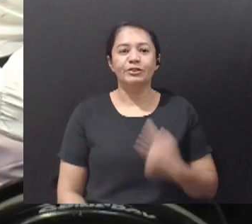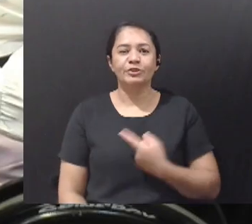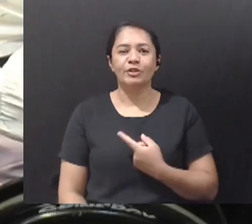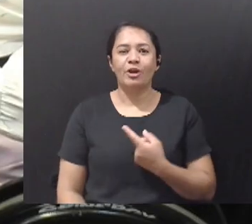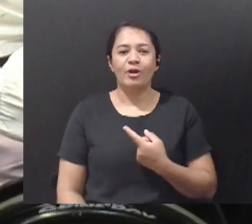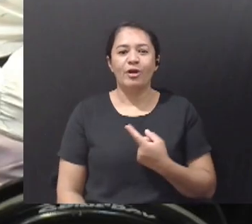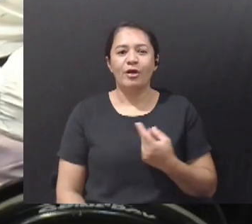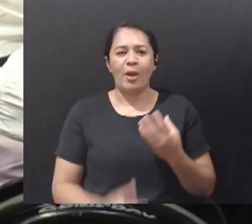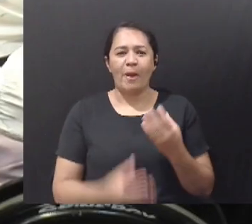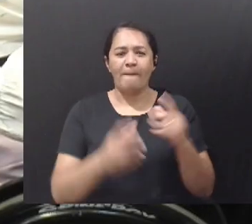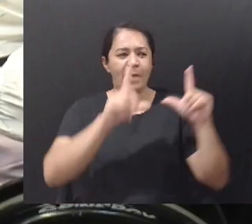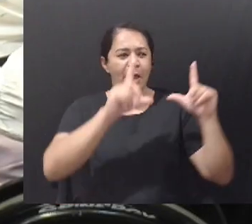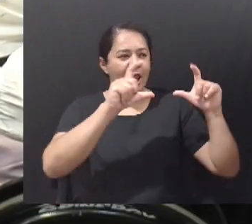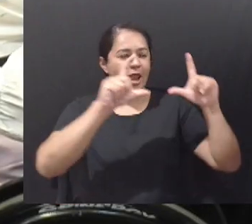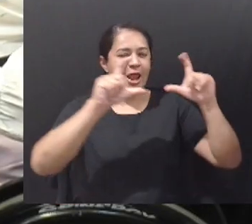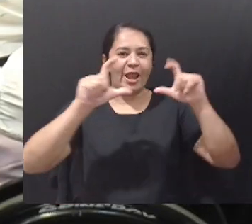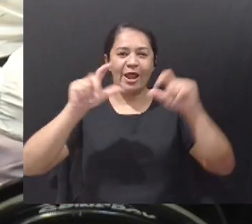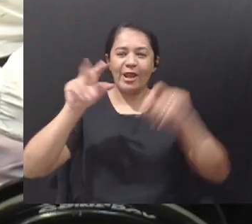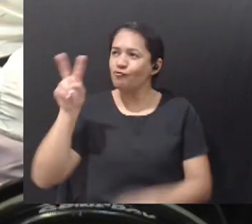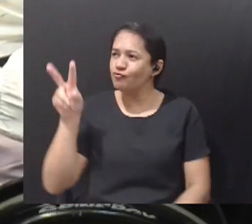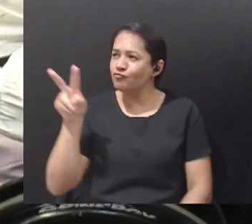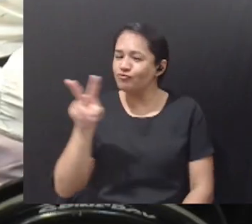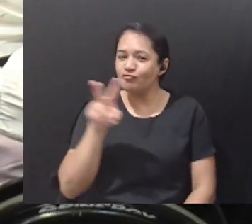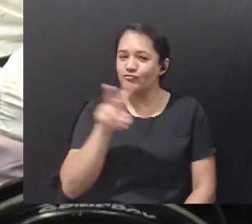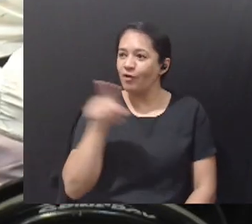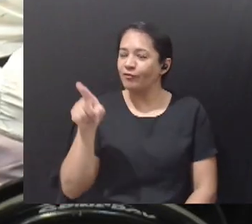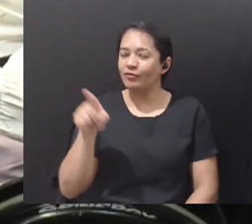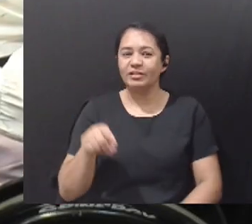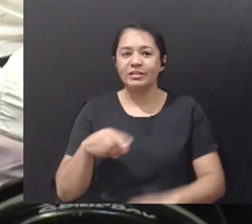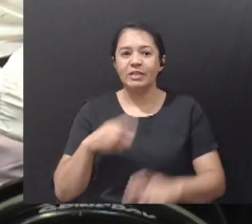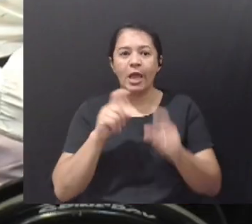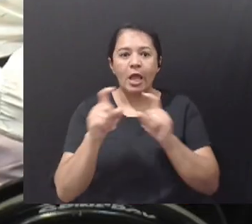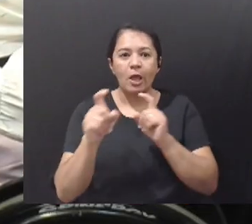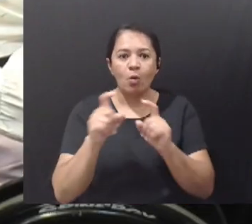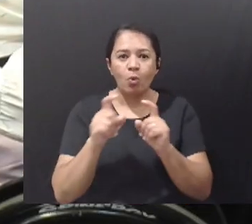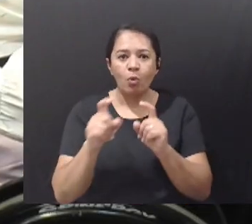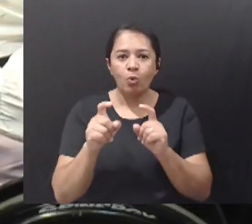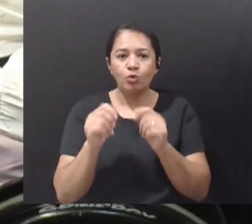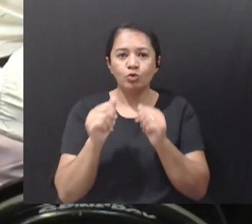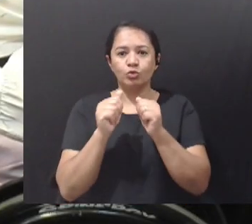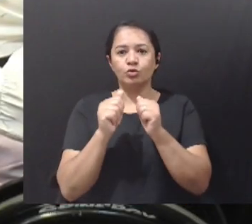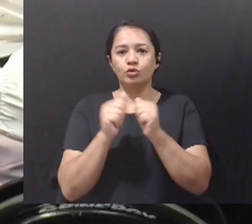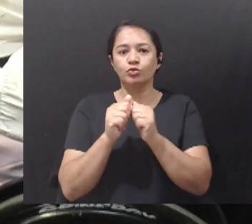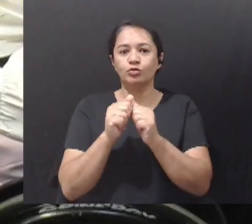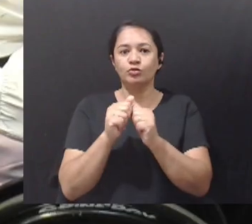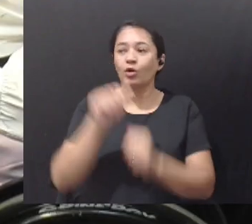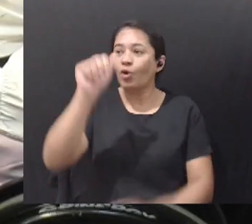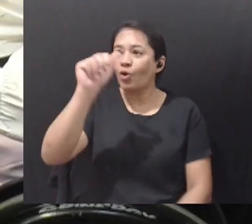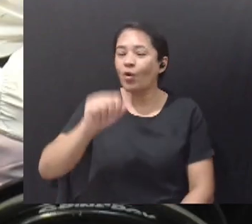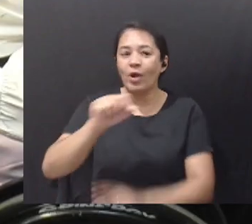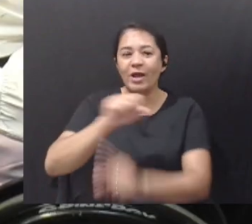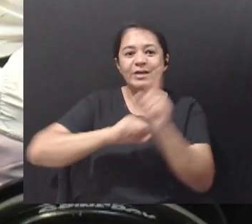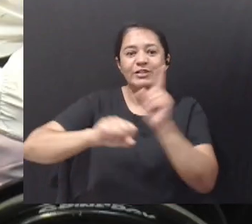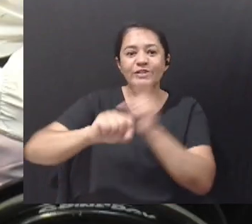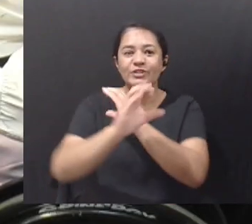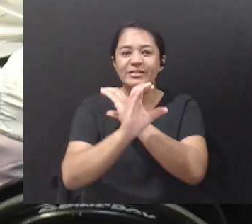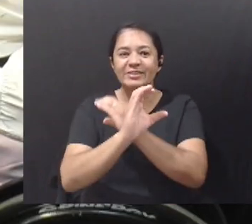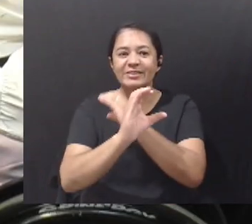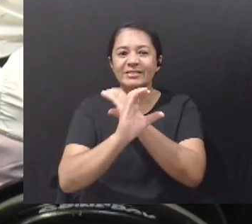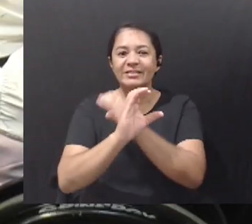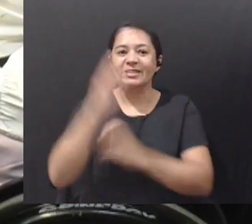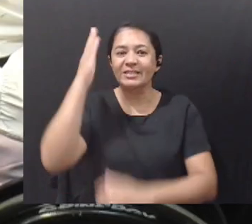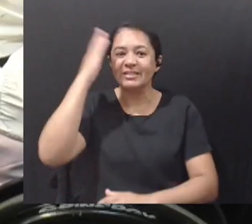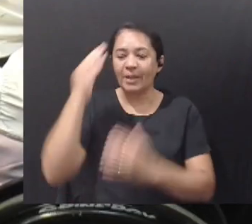foto e tudo mais, vocês faziam reuniões com a sociedade civil para saber, dentro daquilo